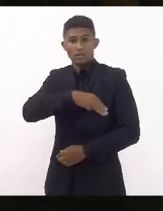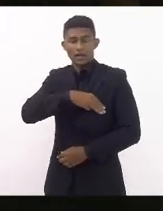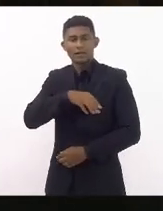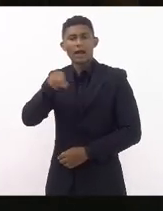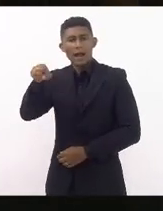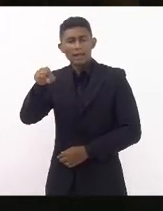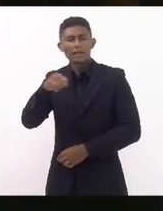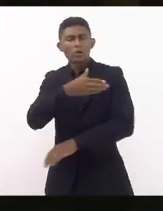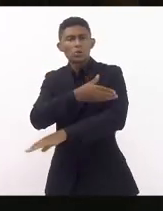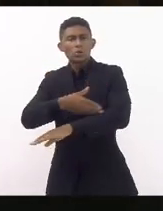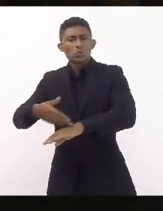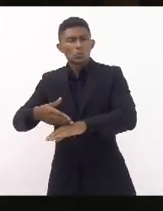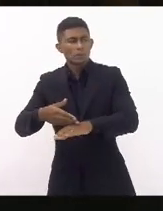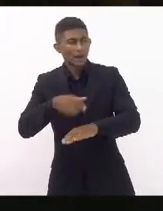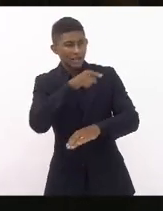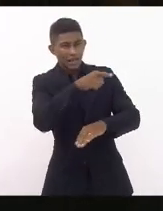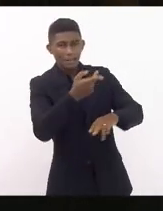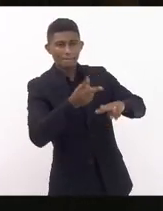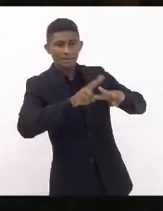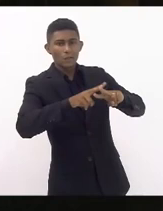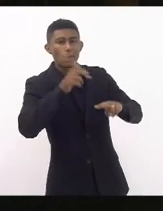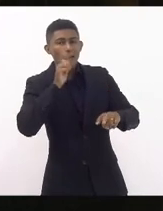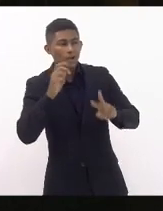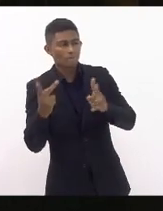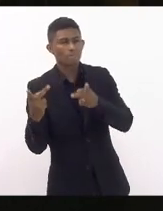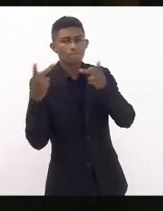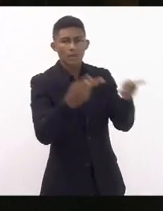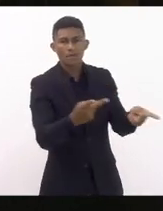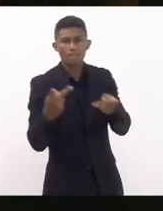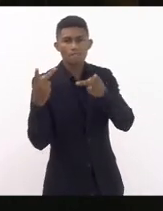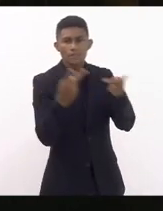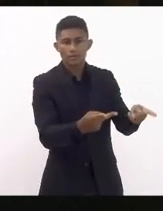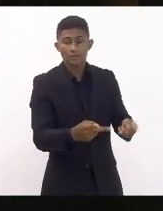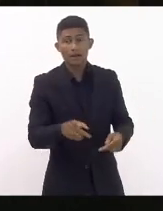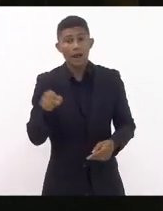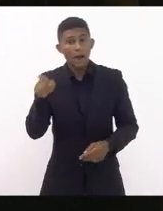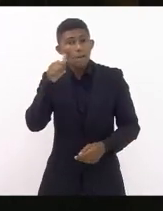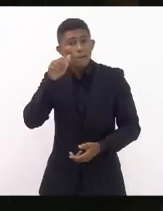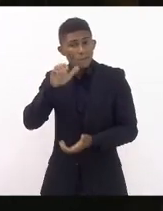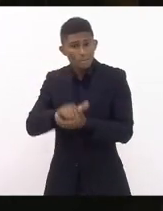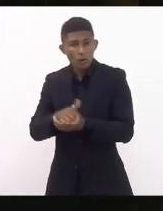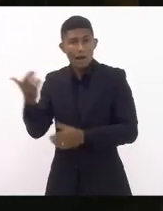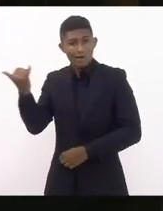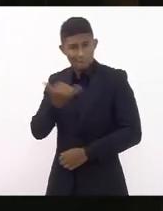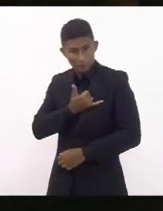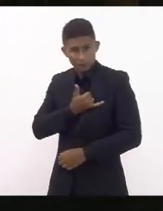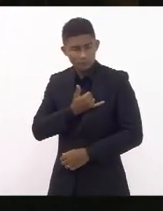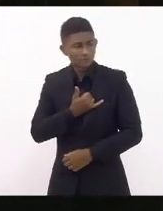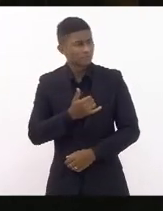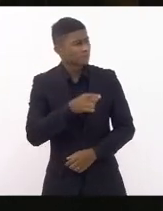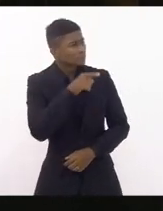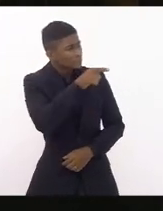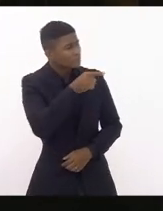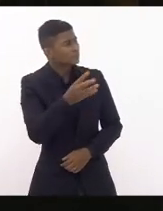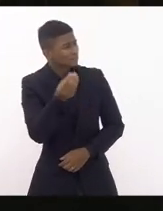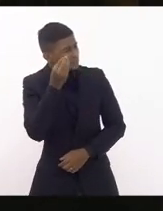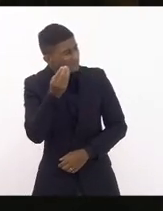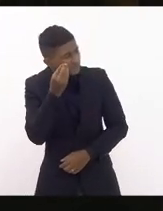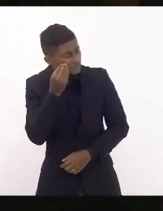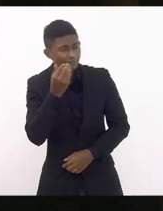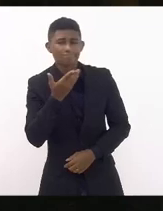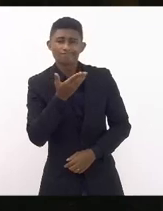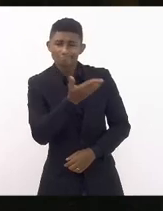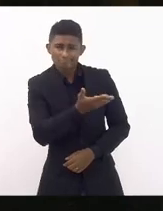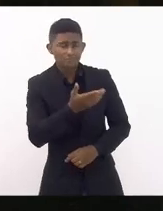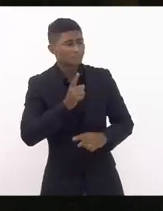às detentas do sistema prisional, e ela me falou assim: Carlos, levanta essa bandeira, atenta,